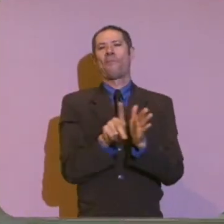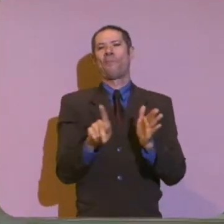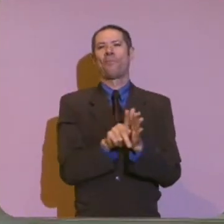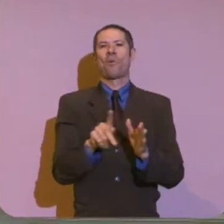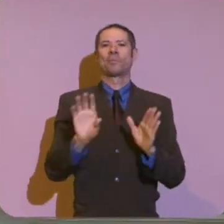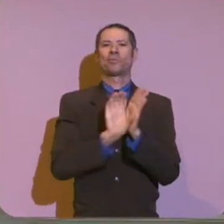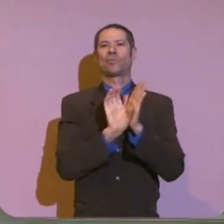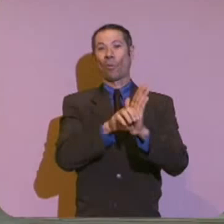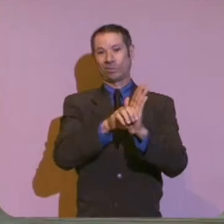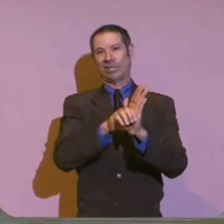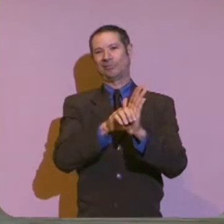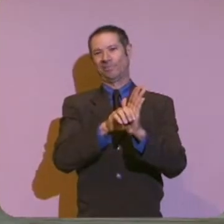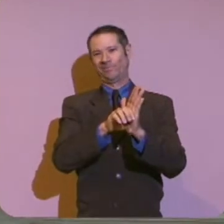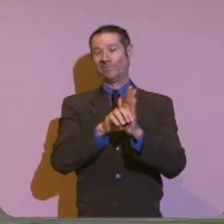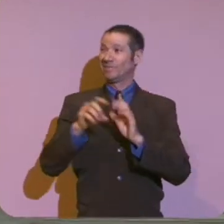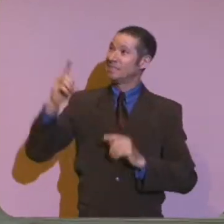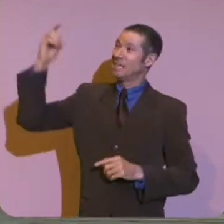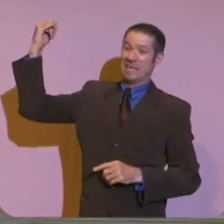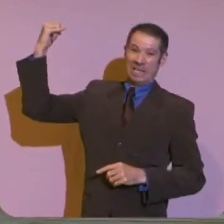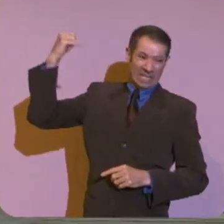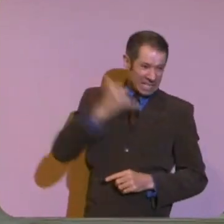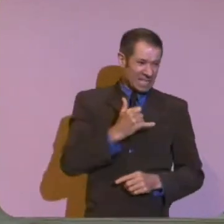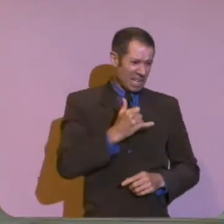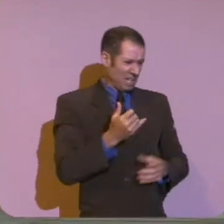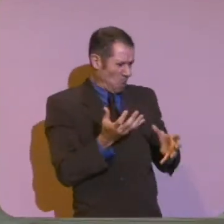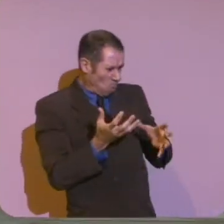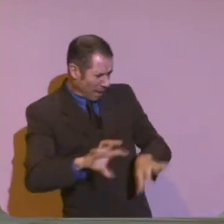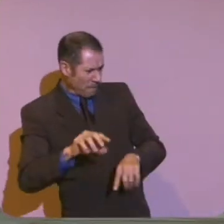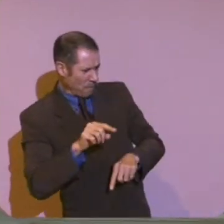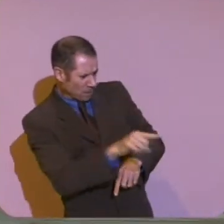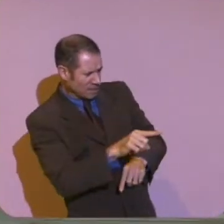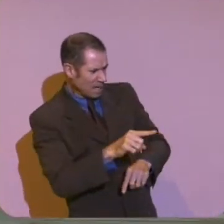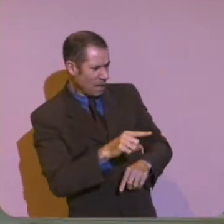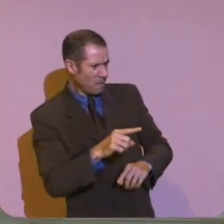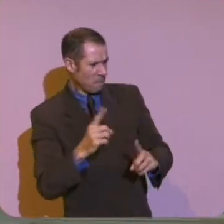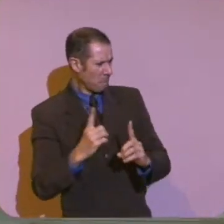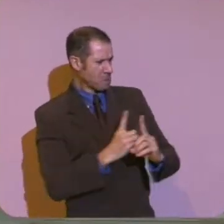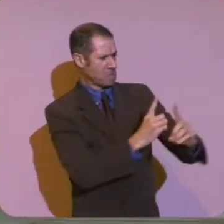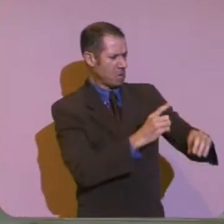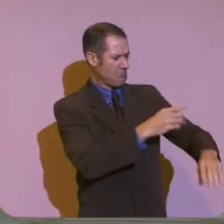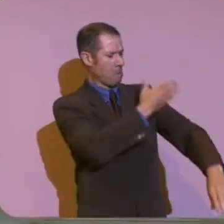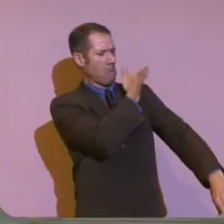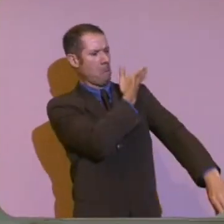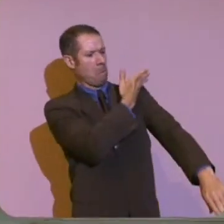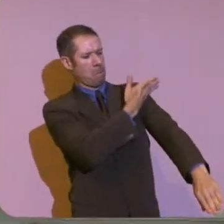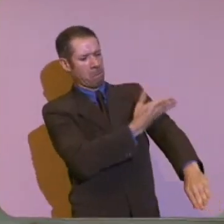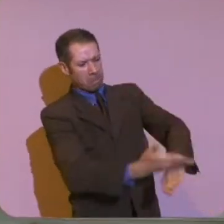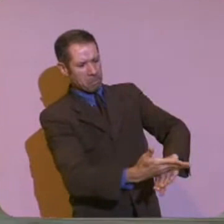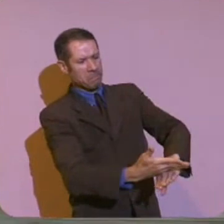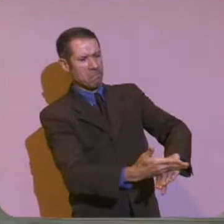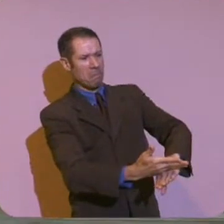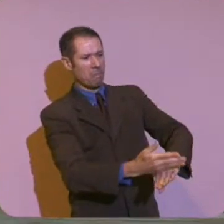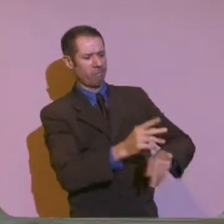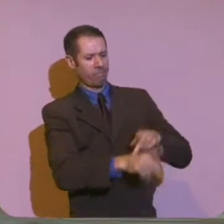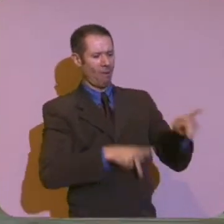valores. E Deus disse: não é isso que eu quero para você, não. Você está seguindo os costumes desse povo da terra, e não tem